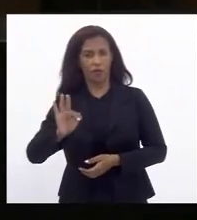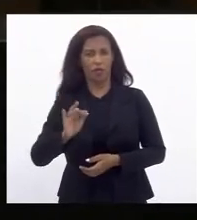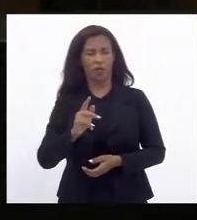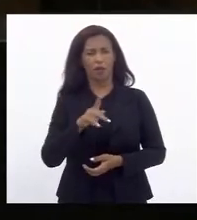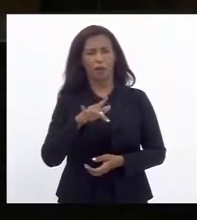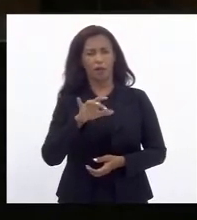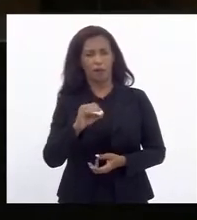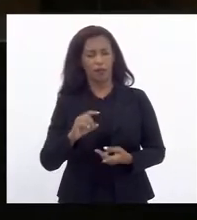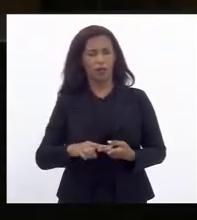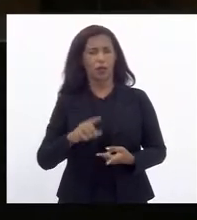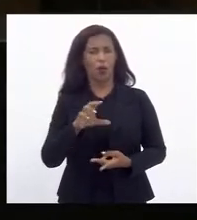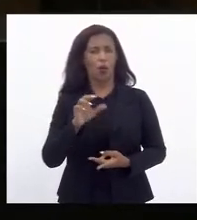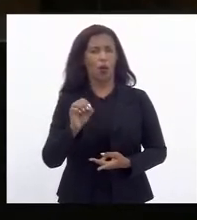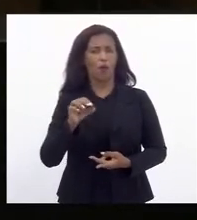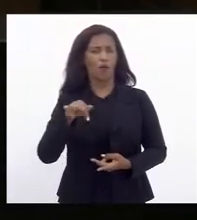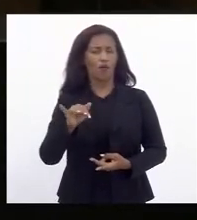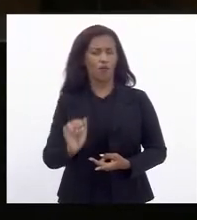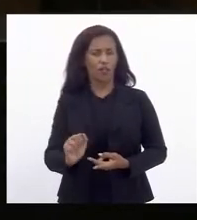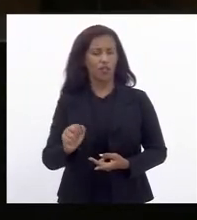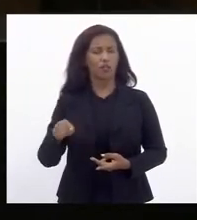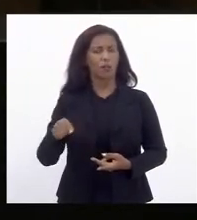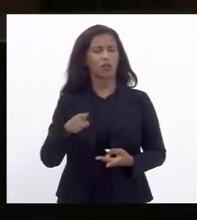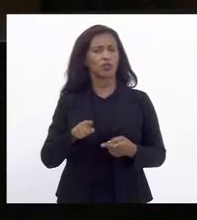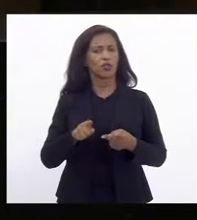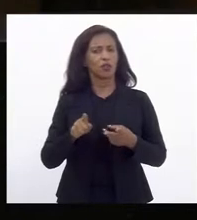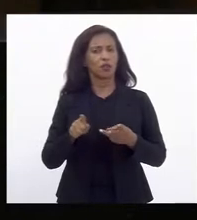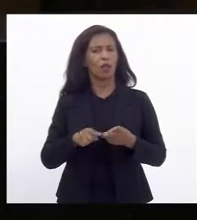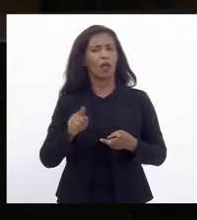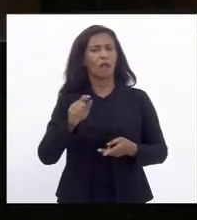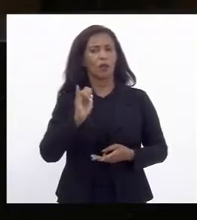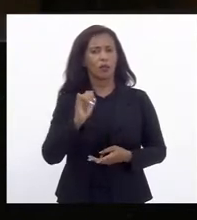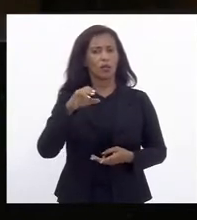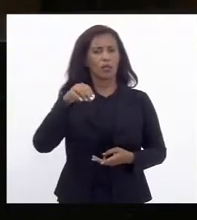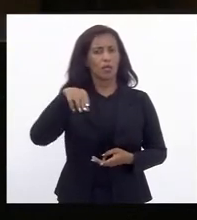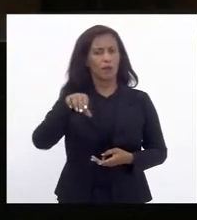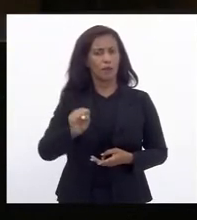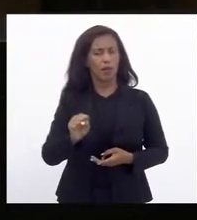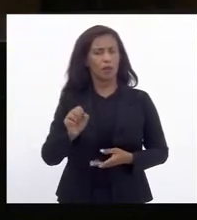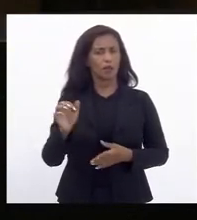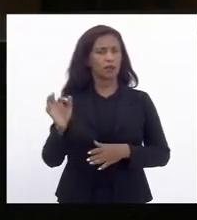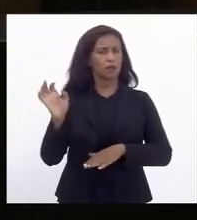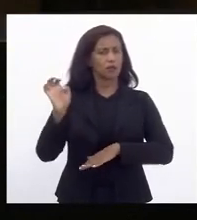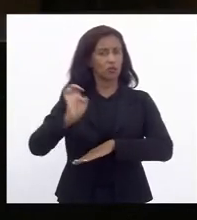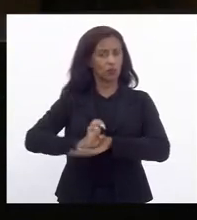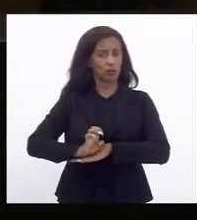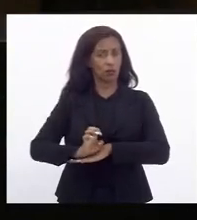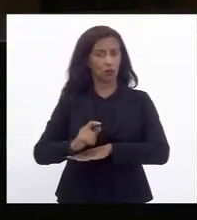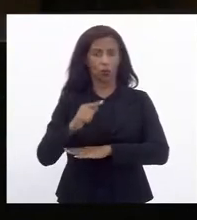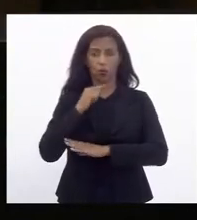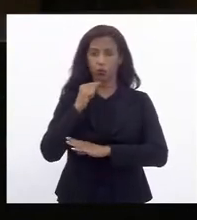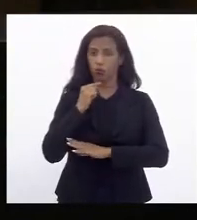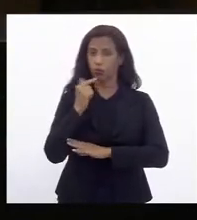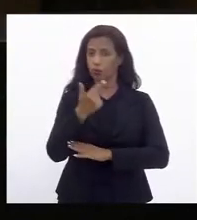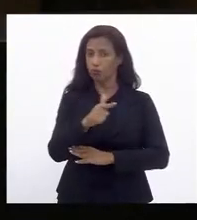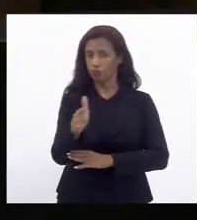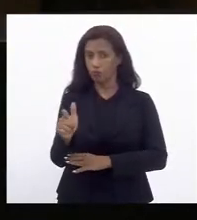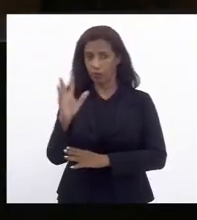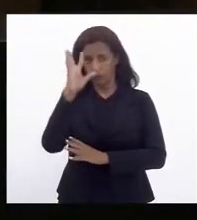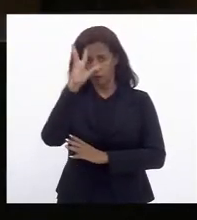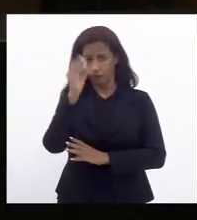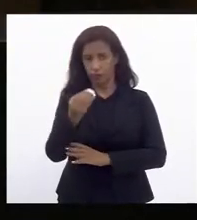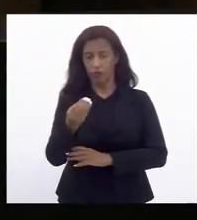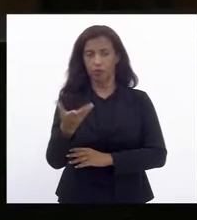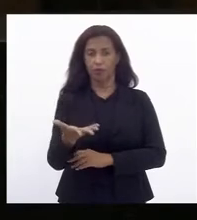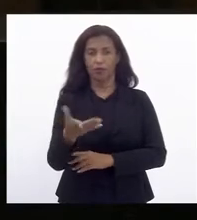o COFINS, mas também o ICMS estadual. Portanto, sem dúvida nenhuma, a decisão